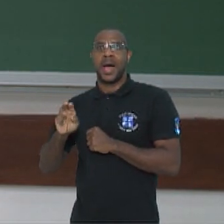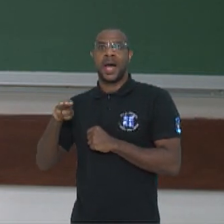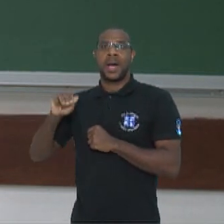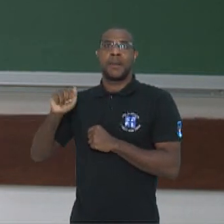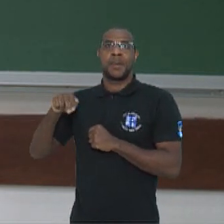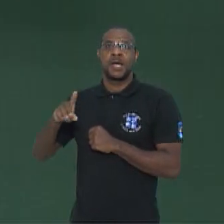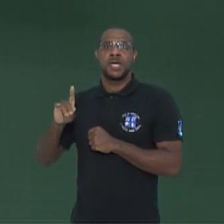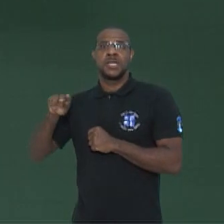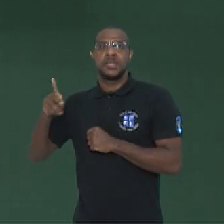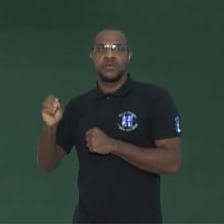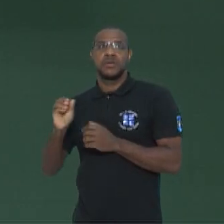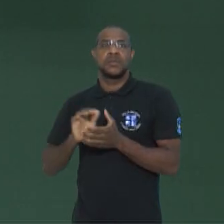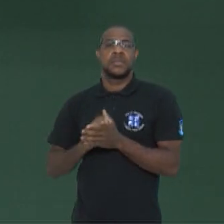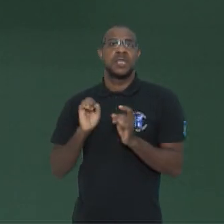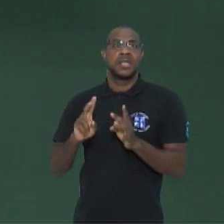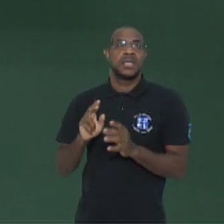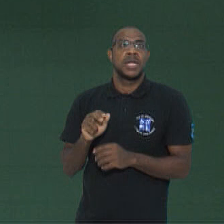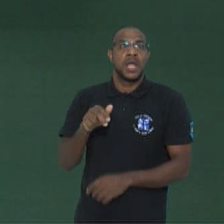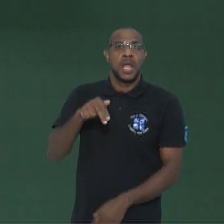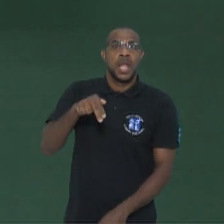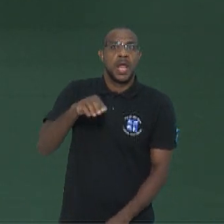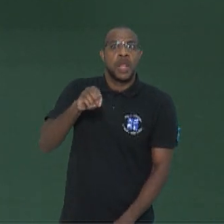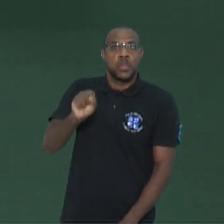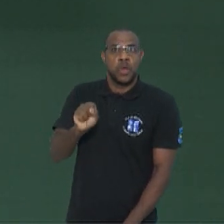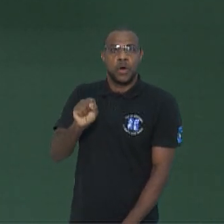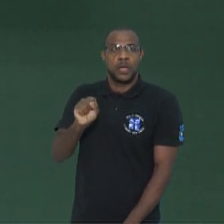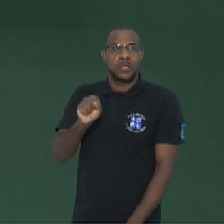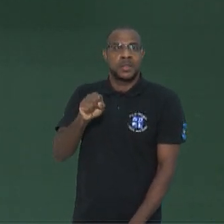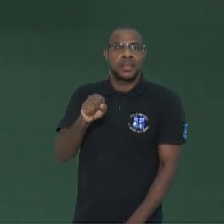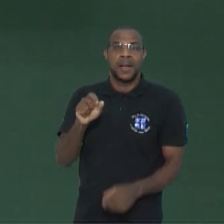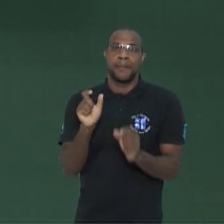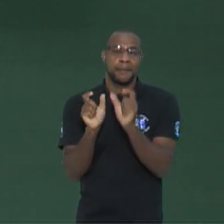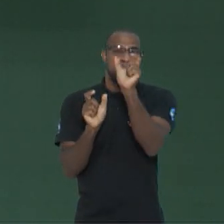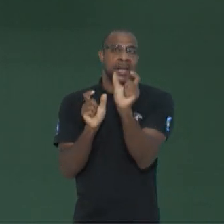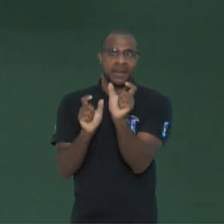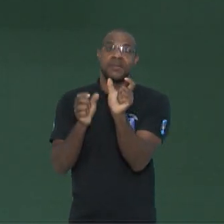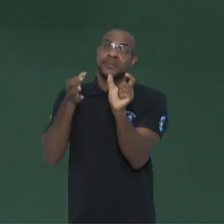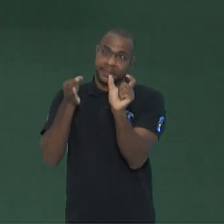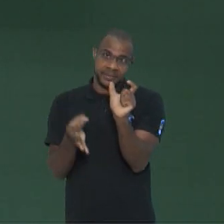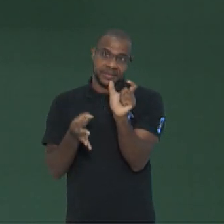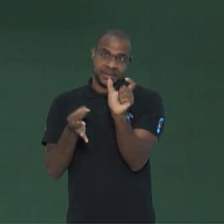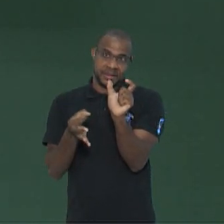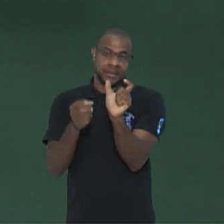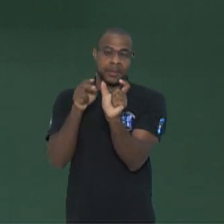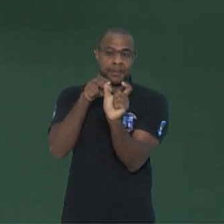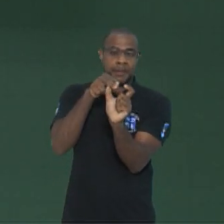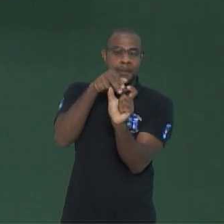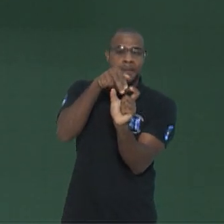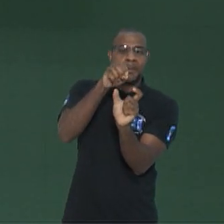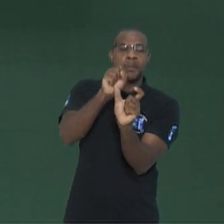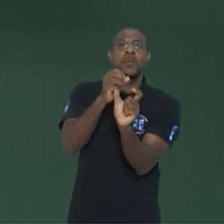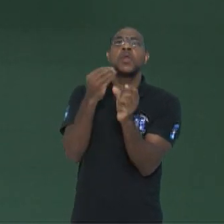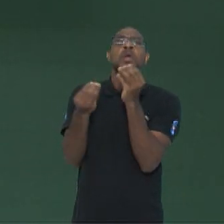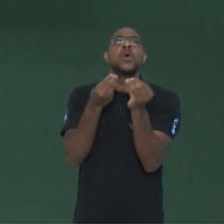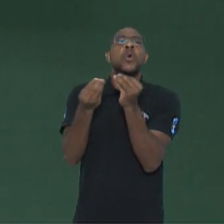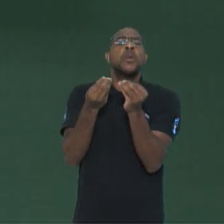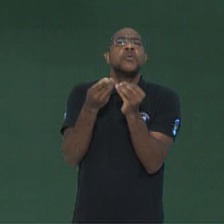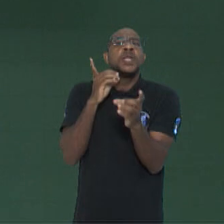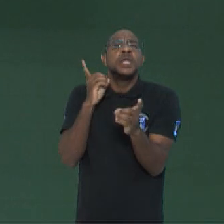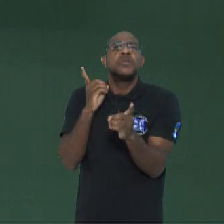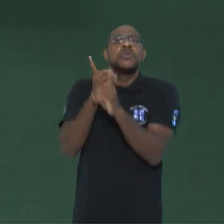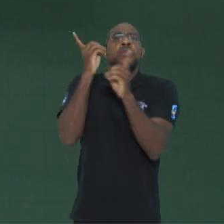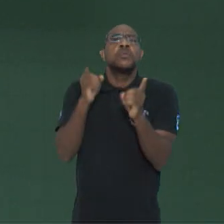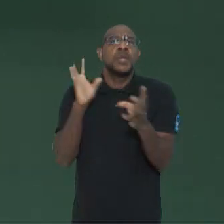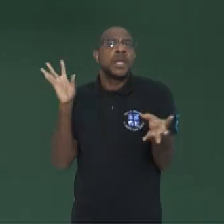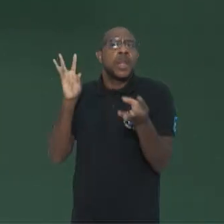o nós, né, a palavra nós aí, você está certo. E como que você chegou a essa